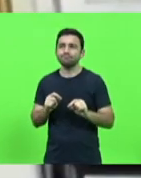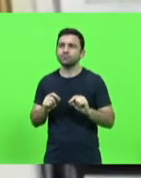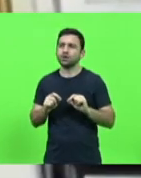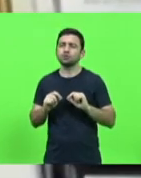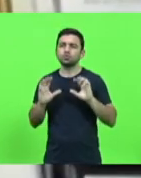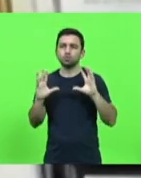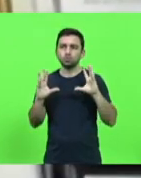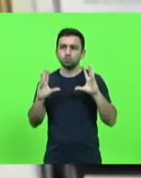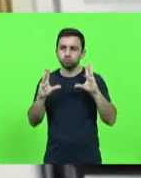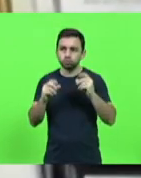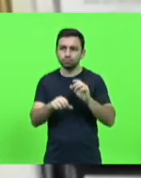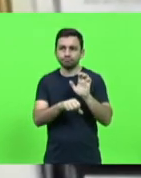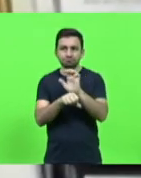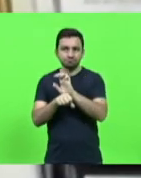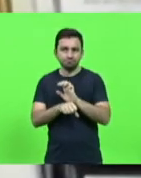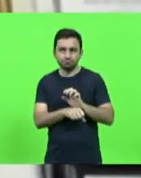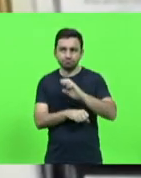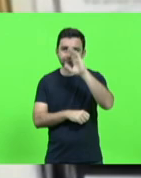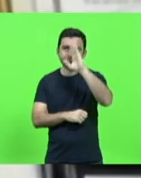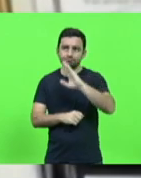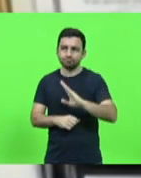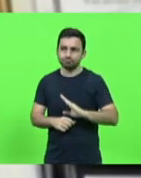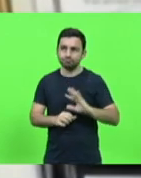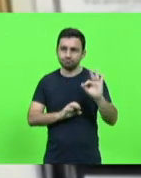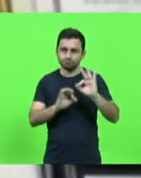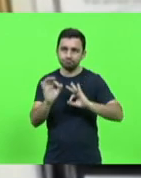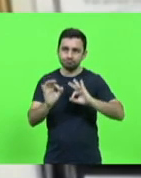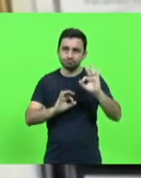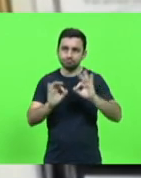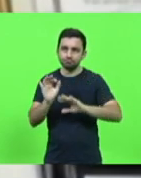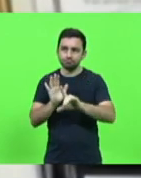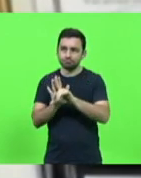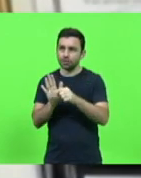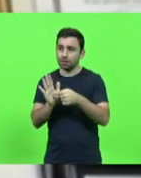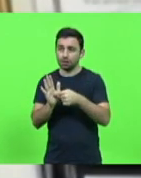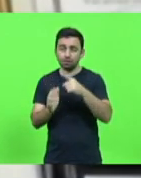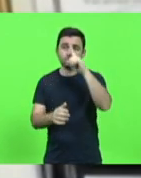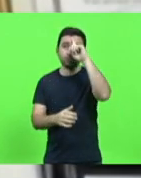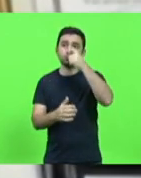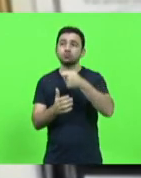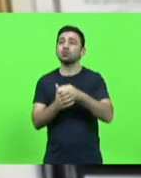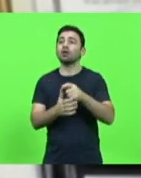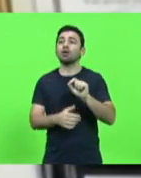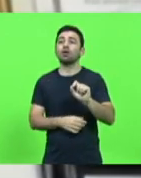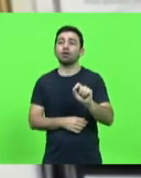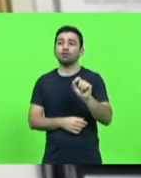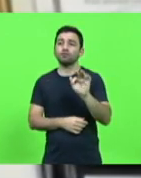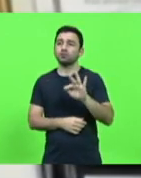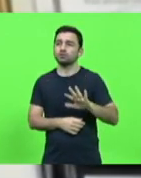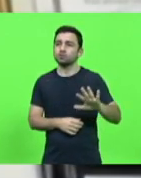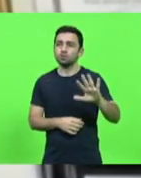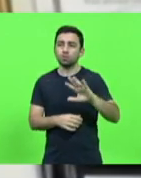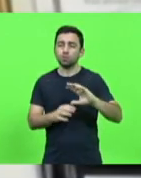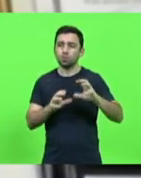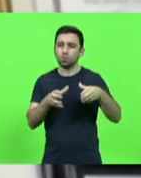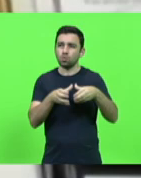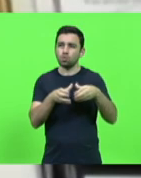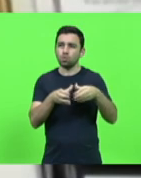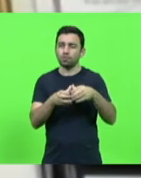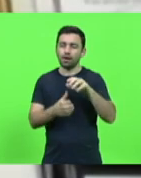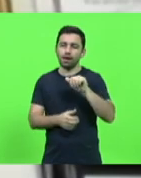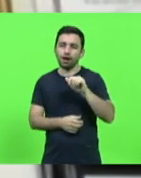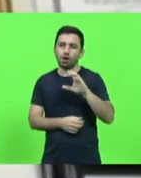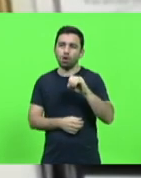estados brasileiros fizeram esta lei porque ela é uma determinação da Confederação dos Parlamentos Americanos, a COPPA,